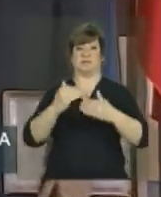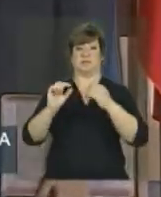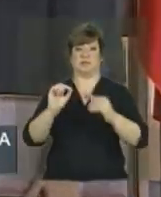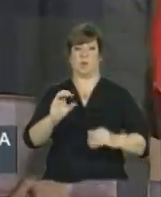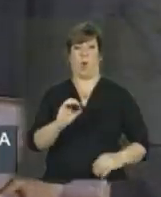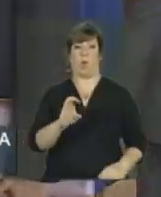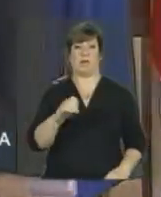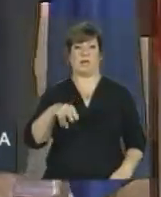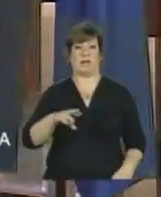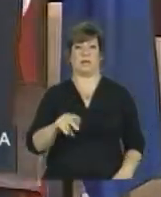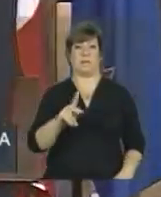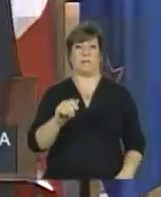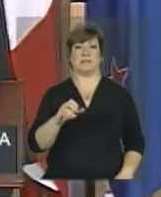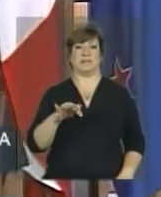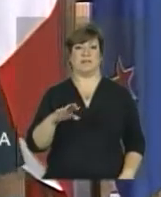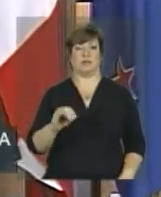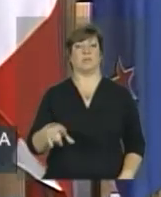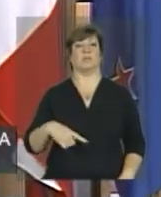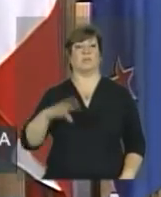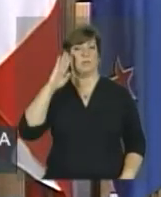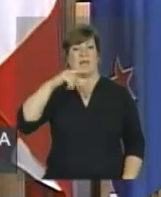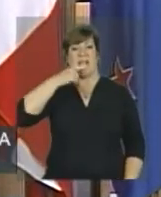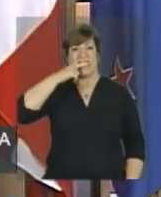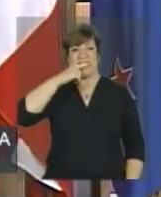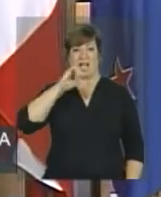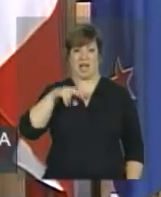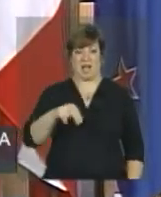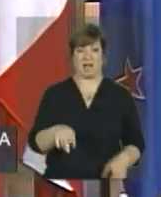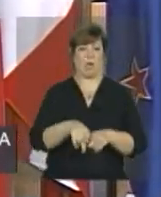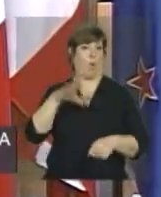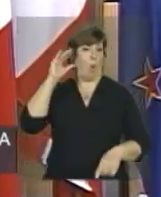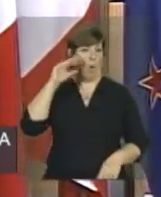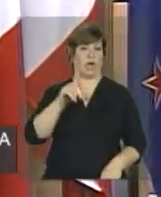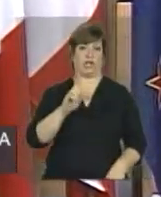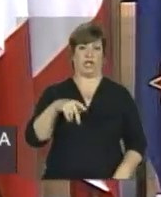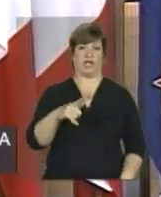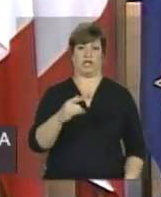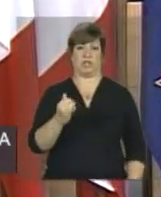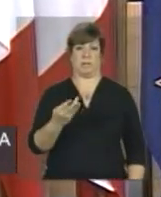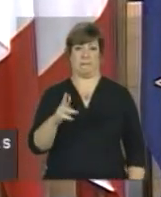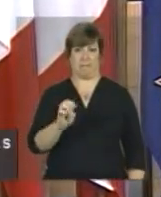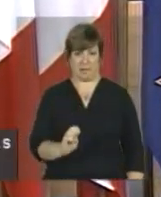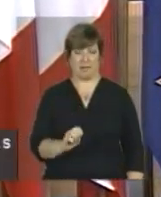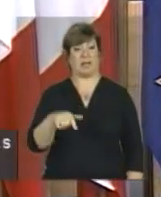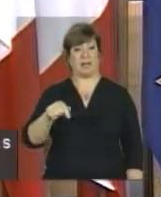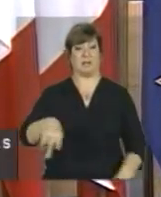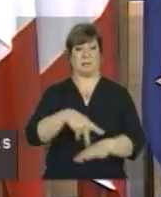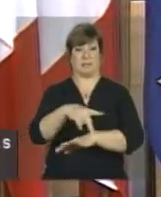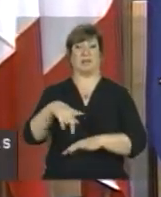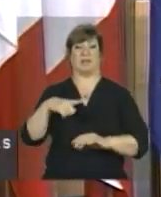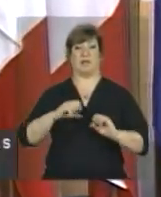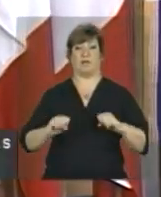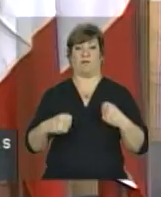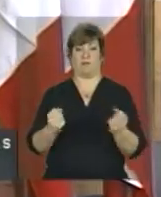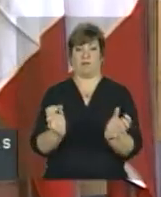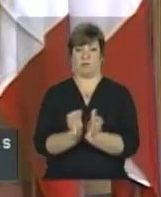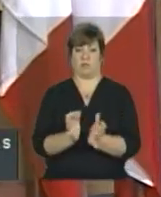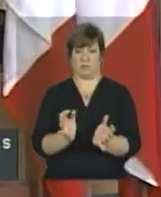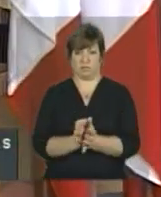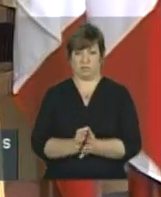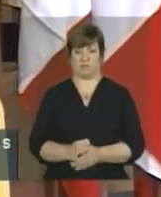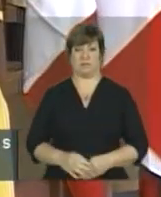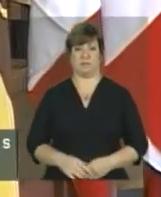Pacífico, com destaque para cana-de-açúcar, coco e gengibre. O país tem forças armadas Embaixador da